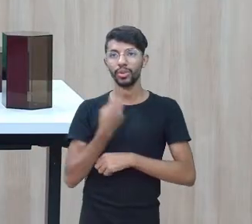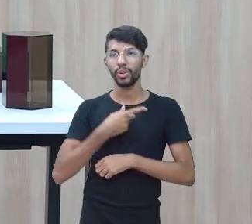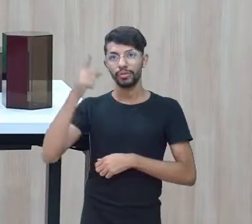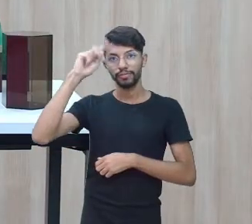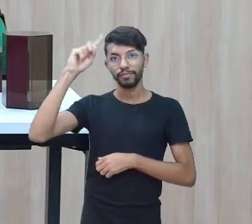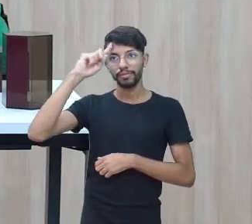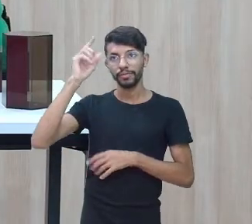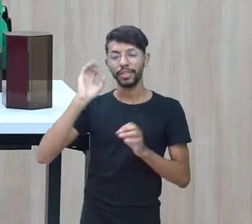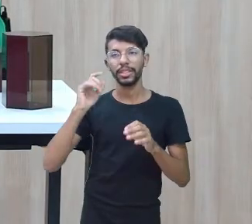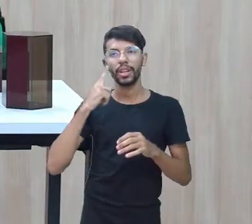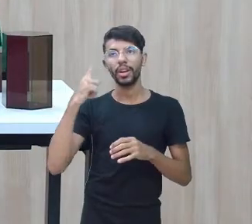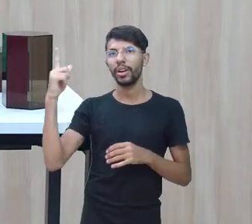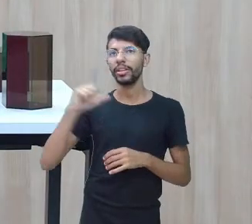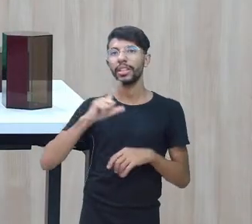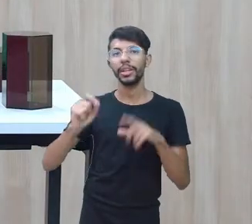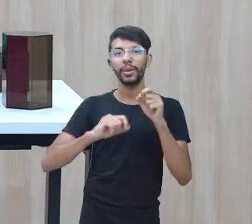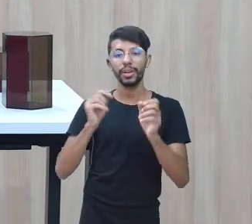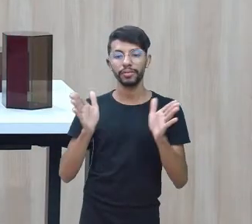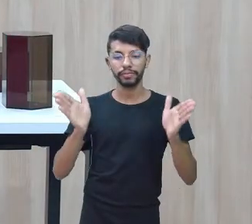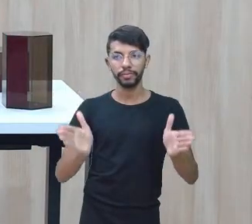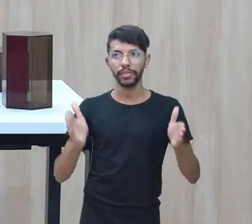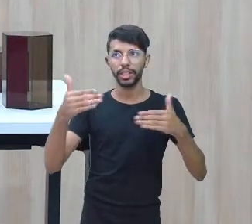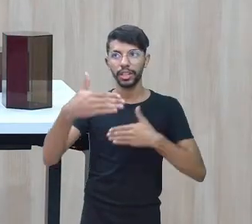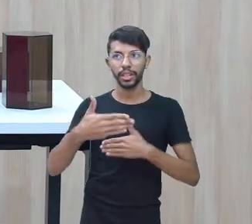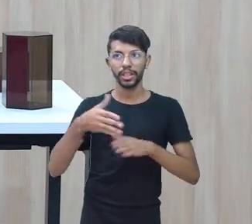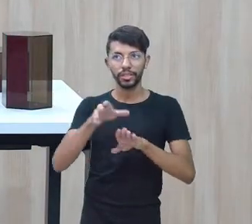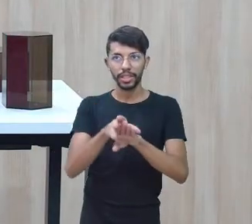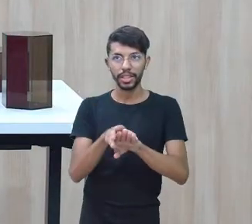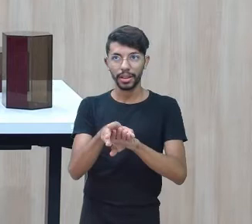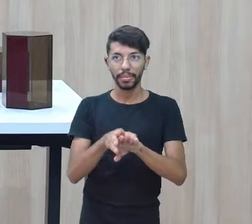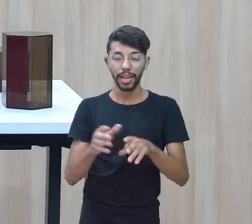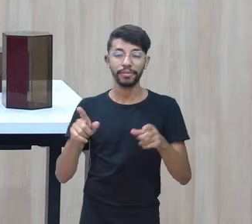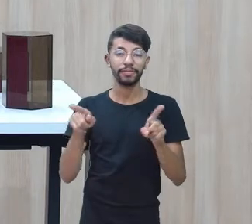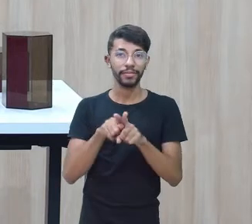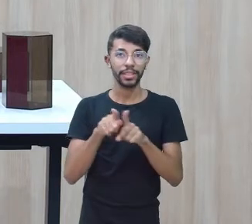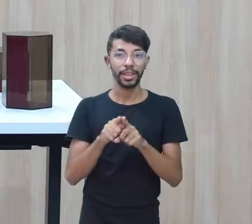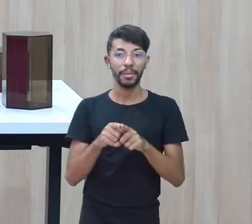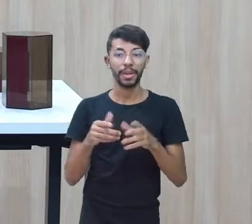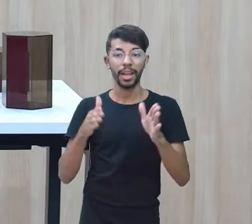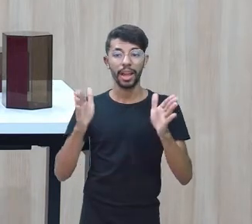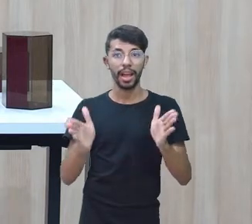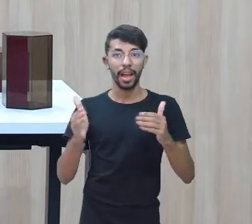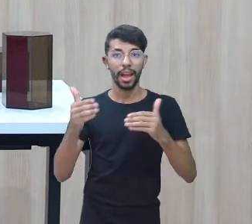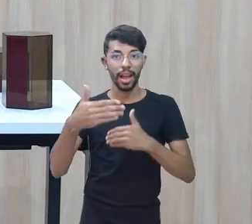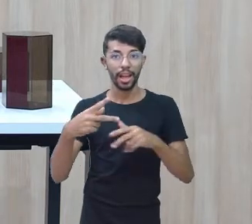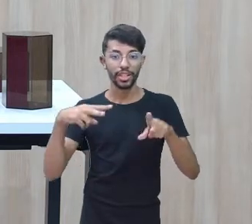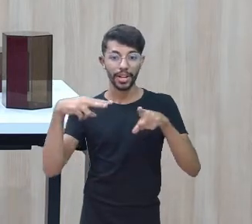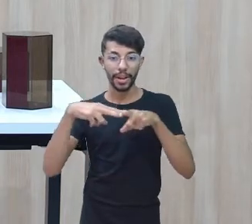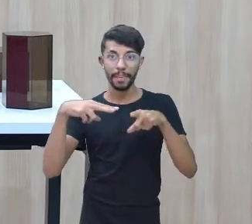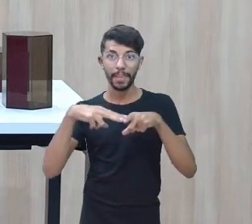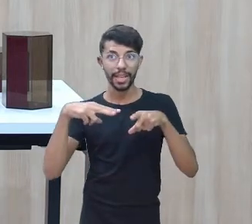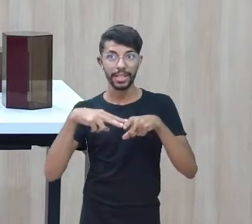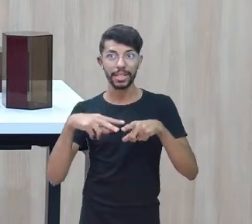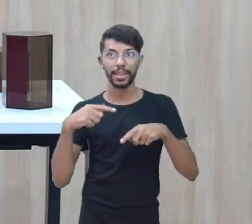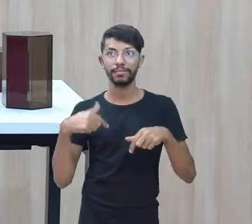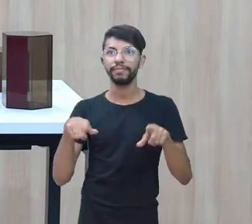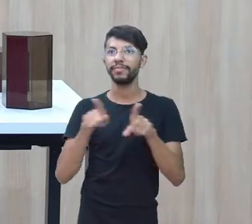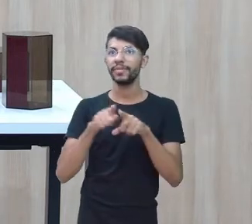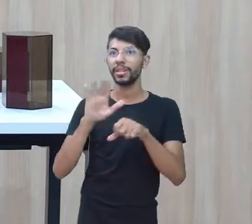tenho ali uma caixa de sapato, uma caixa de pizza. Eu particularmente amo pizza, né? Uma caixinha